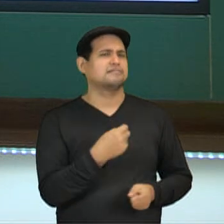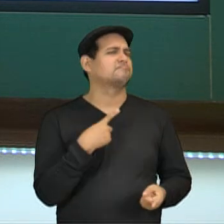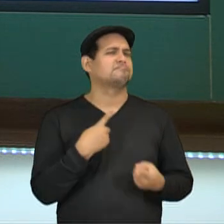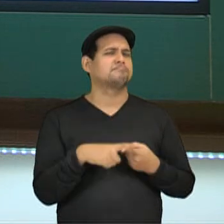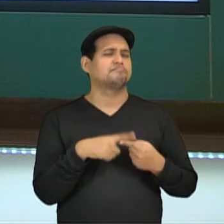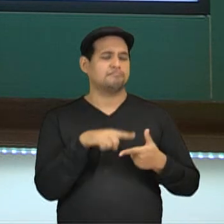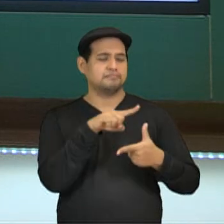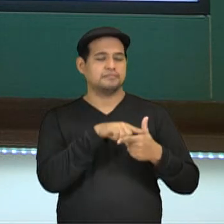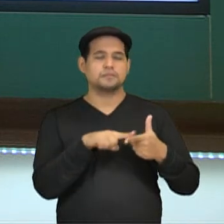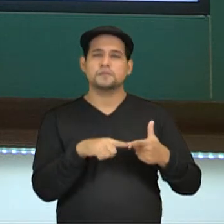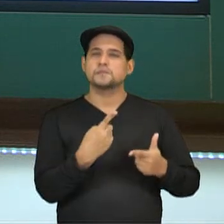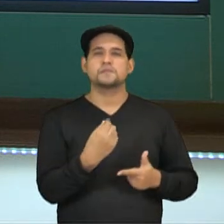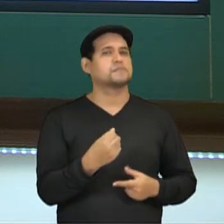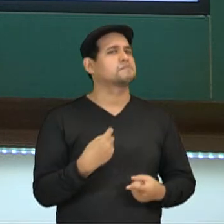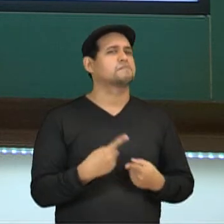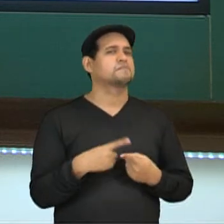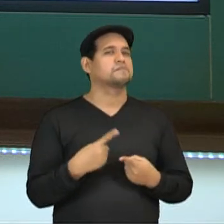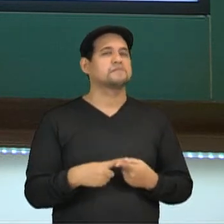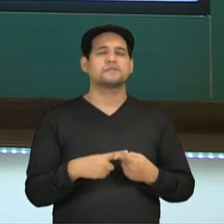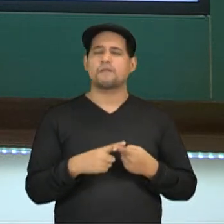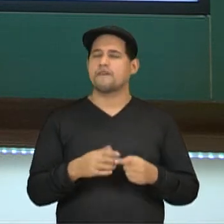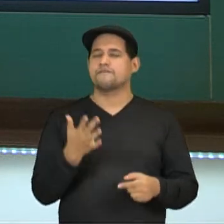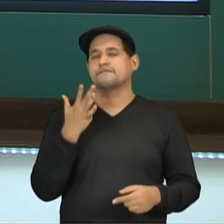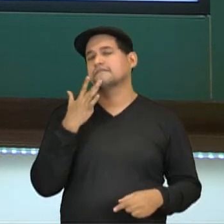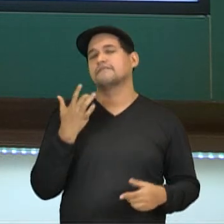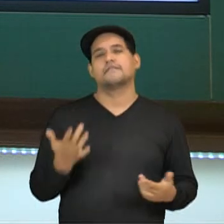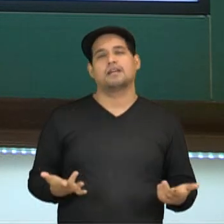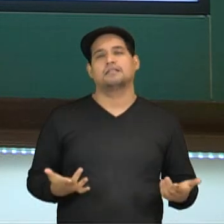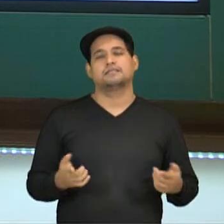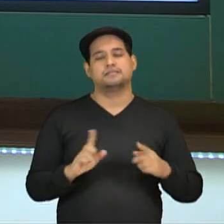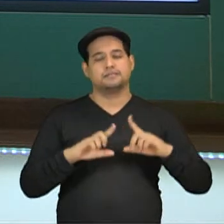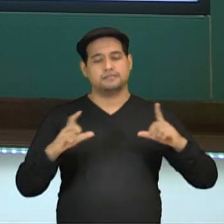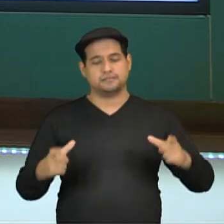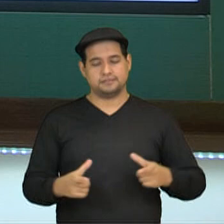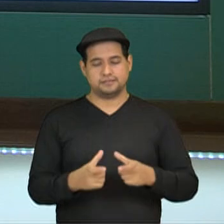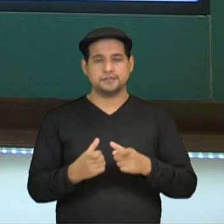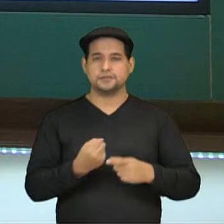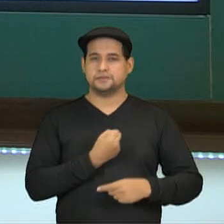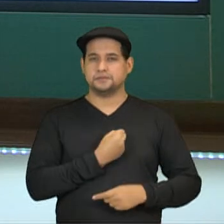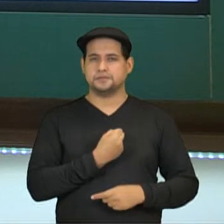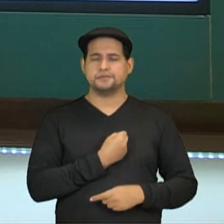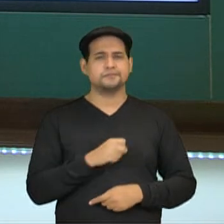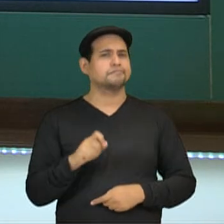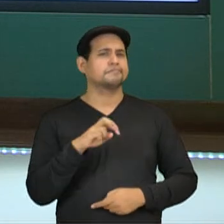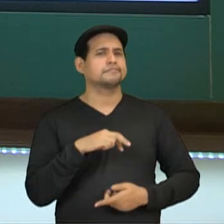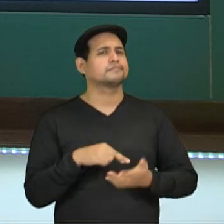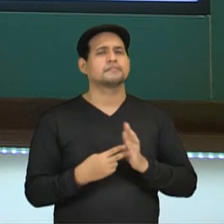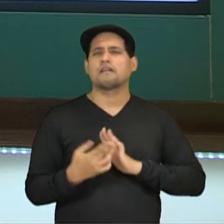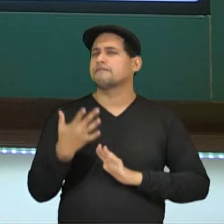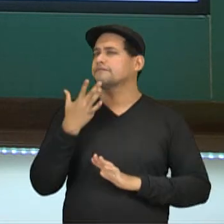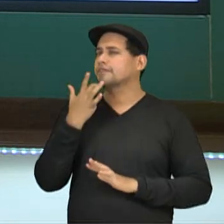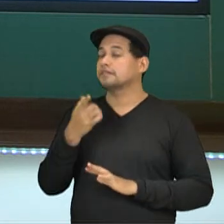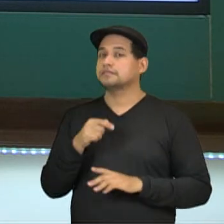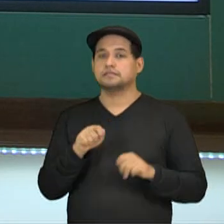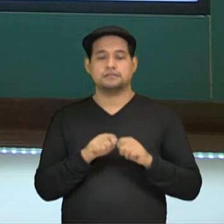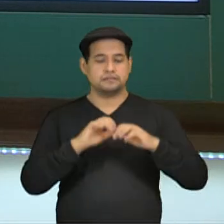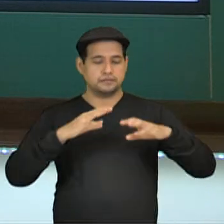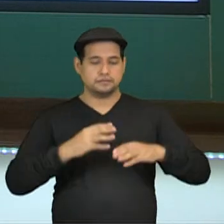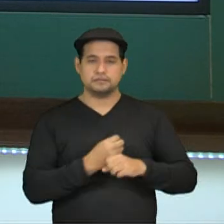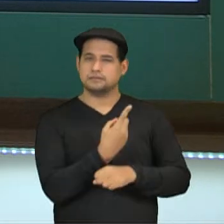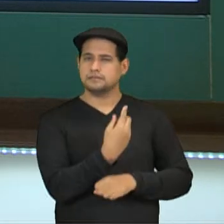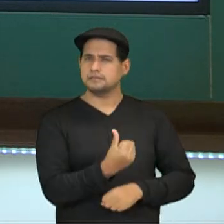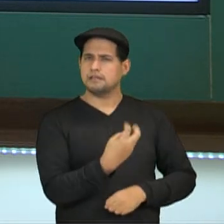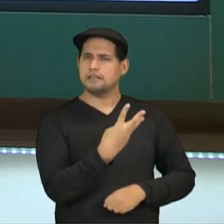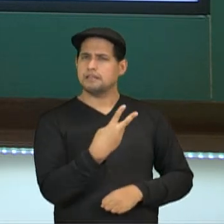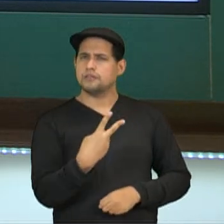eu vou dividir por 16? Para deixar mais fácil, gente, para diminuir os números, ó. O que é mais fácil? Você fazer conta com